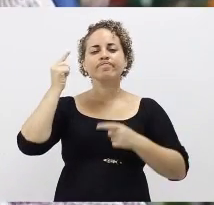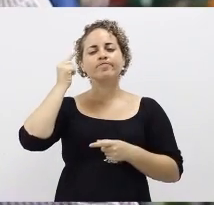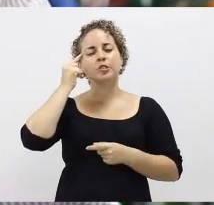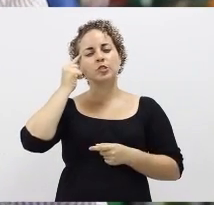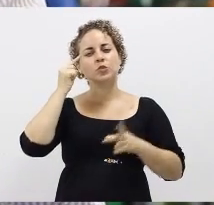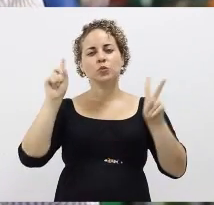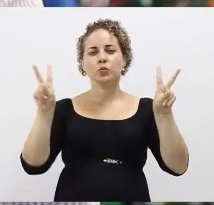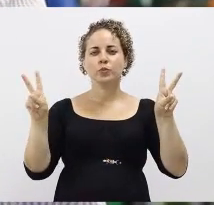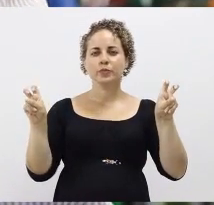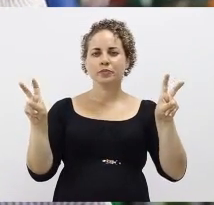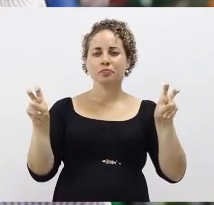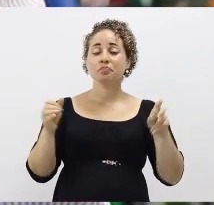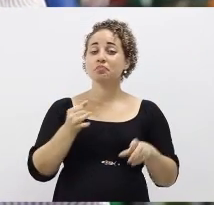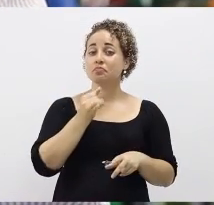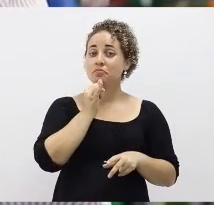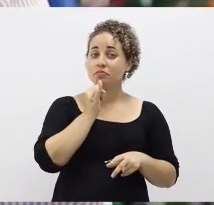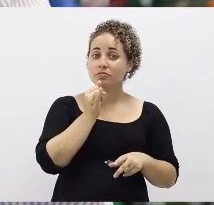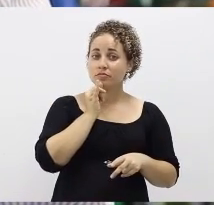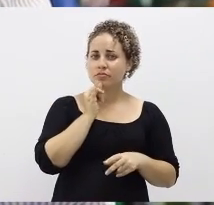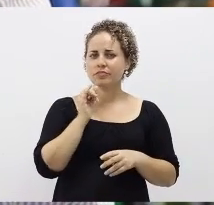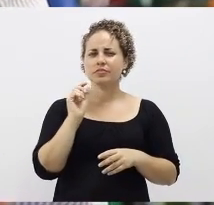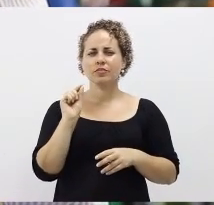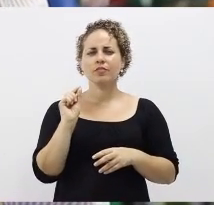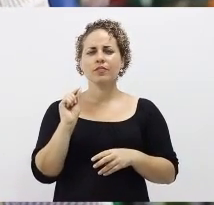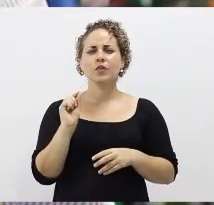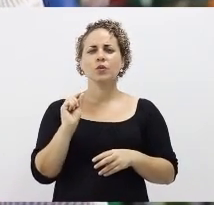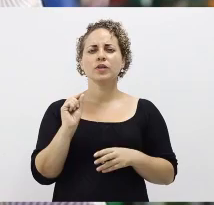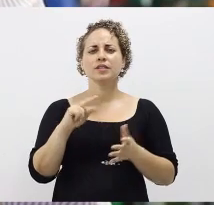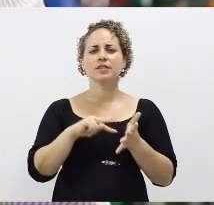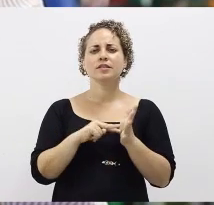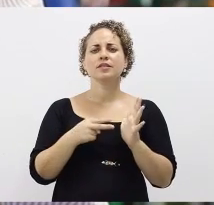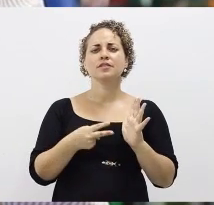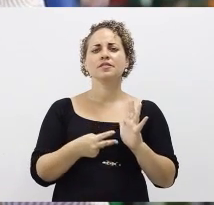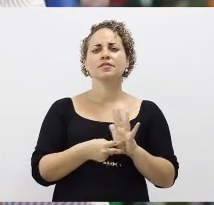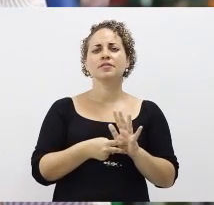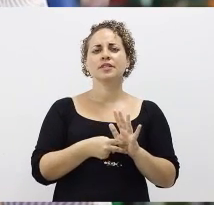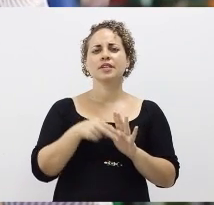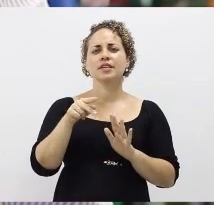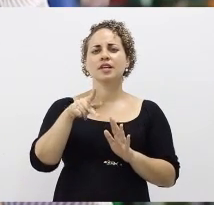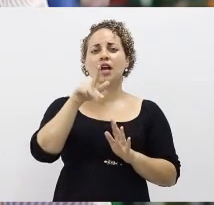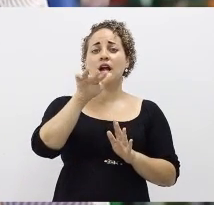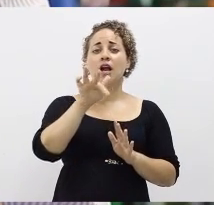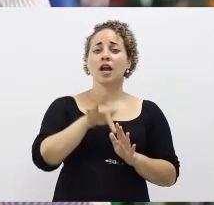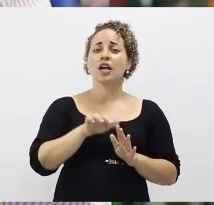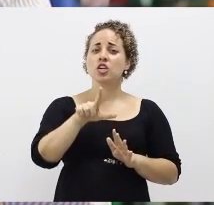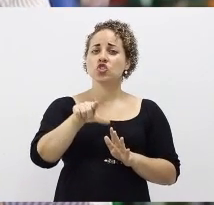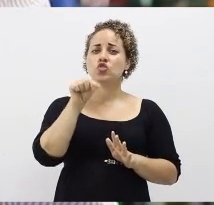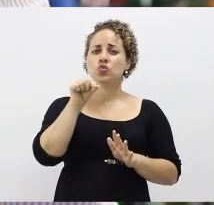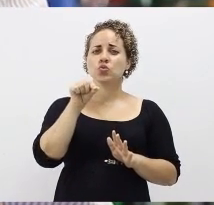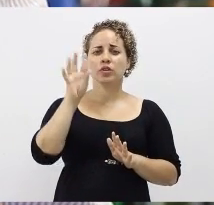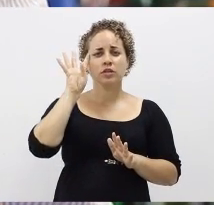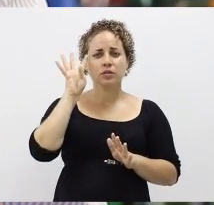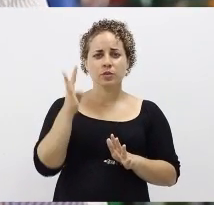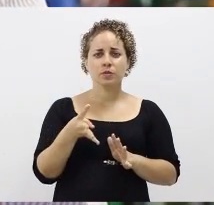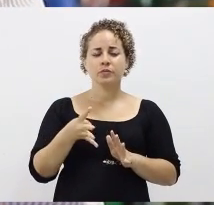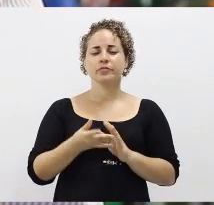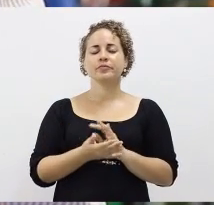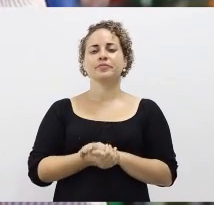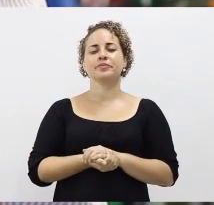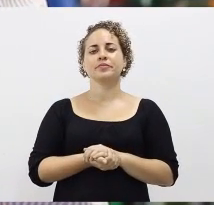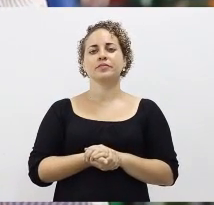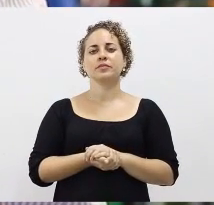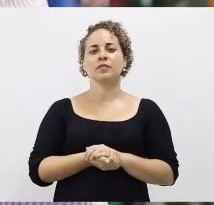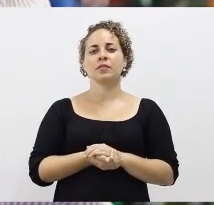importantes sobre a temática. Por exemplo, o que é essa tomada de decisões? Bem, nós temos aqui um